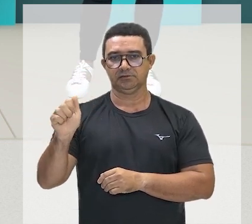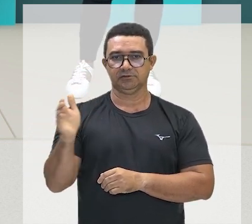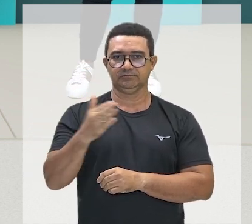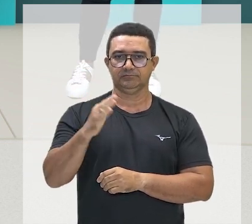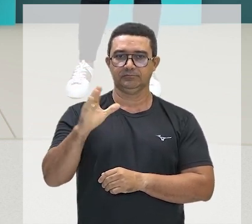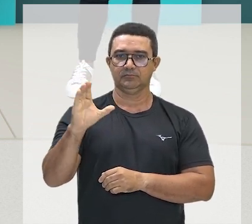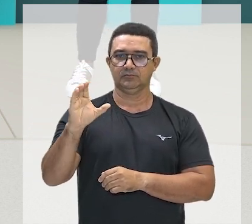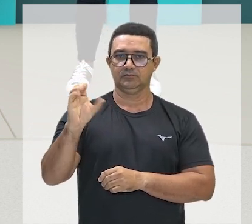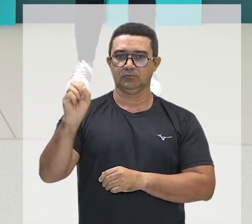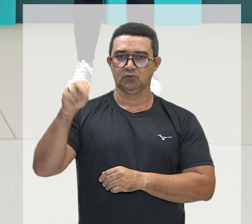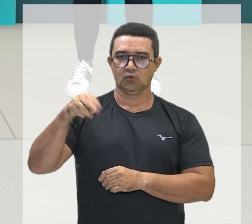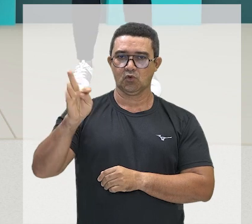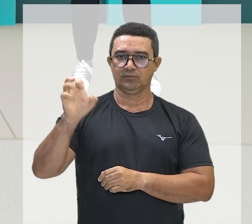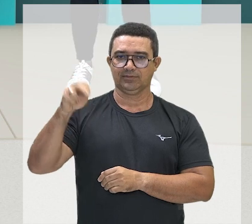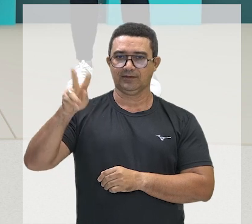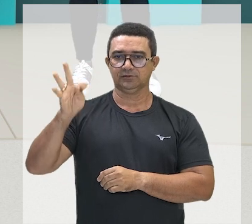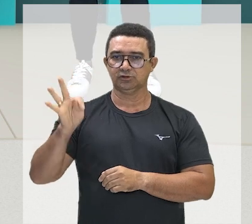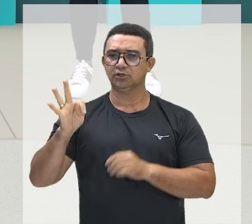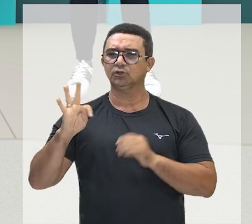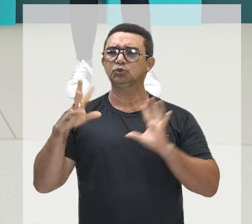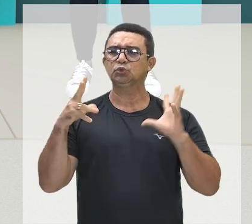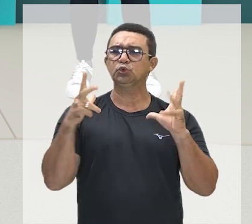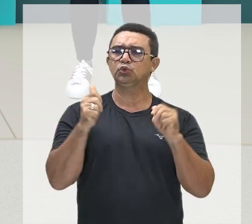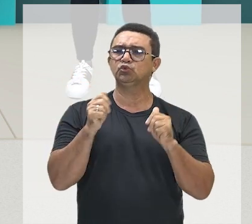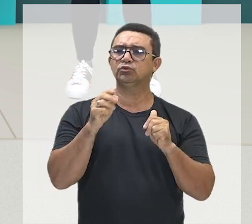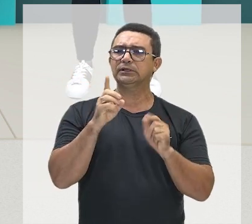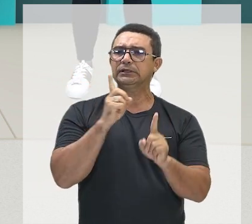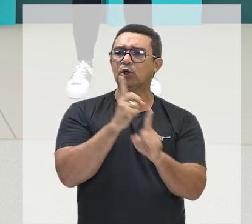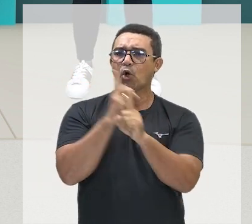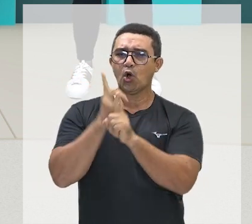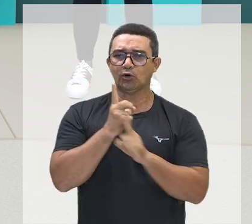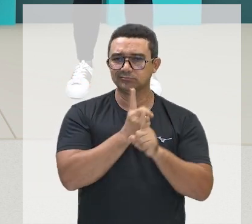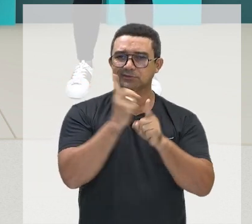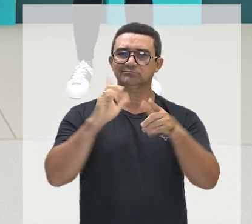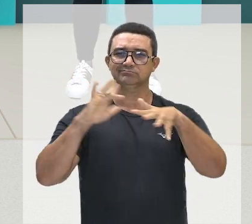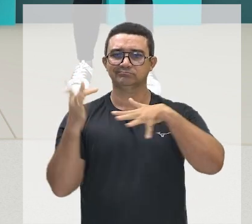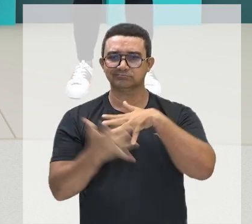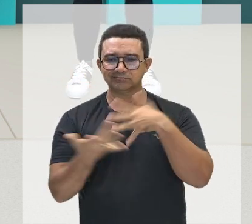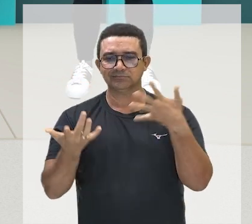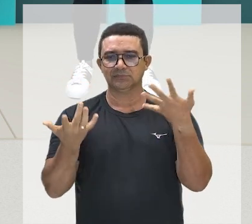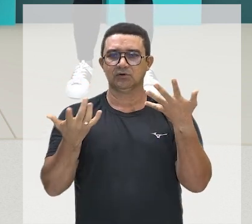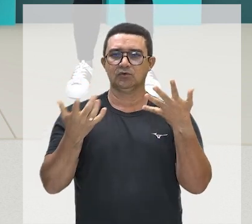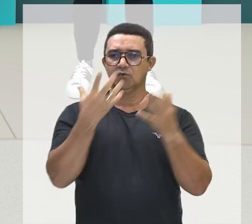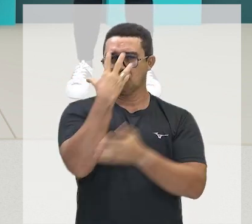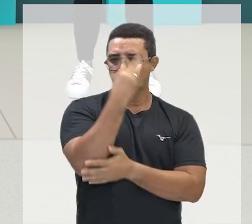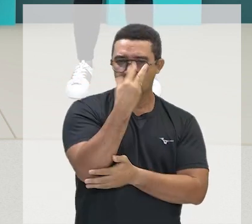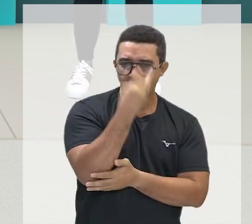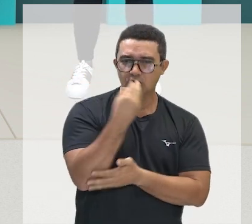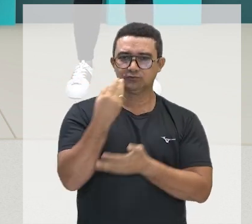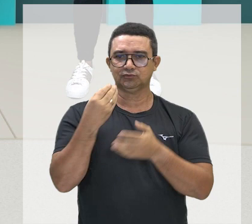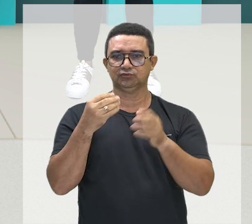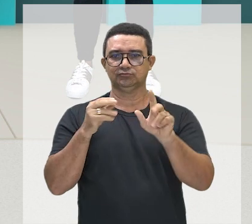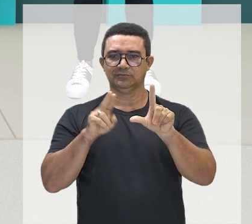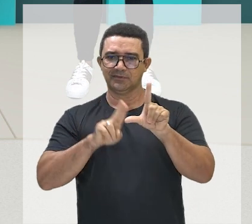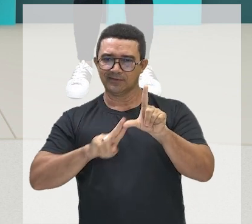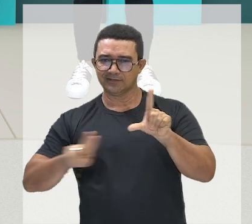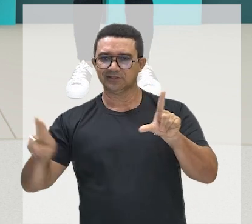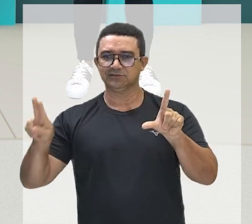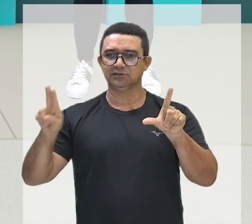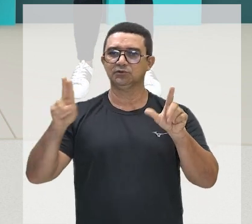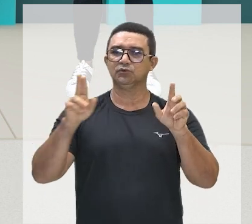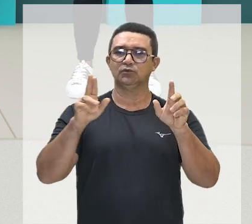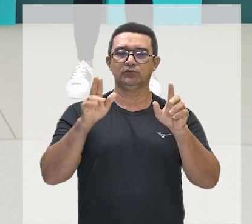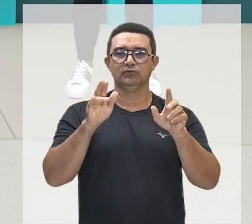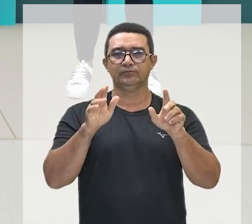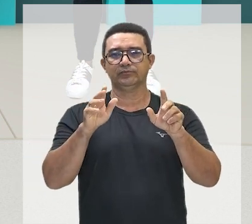nas redes sociais, né? Descrição de foto, legenda, legenda nos vídeos e